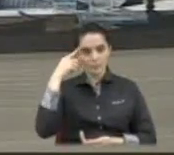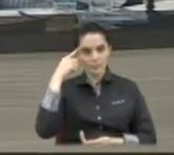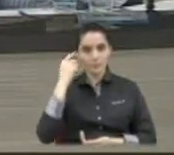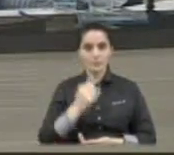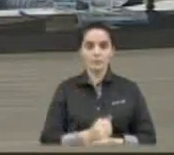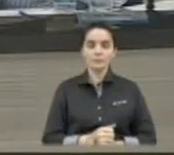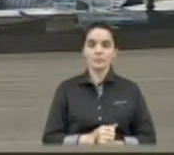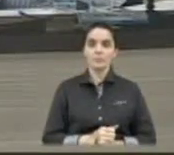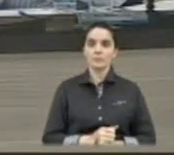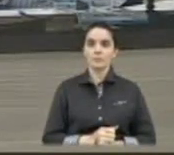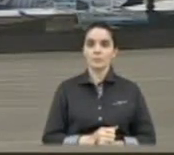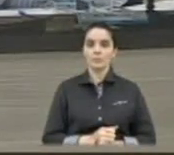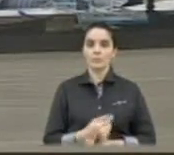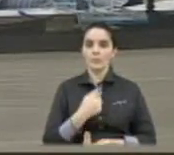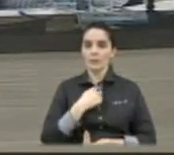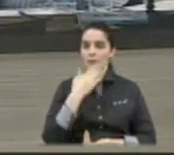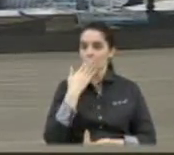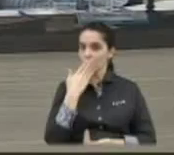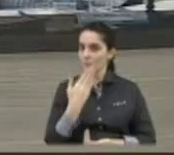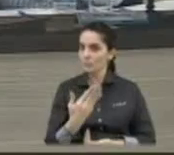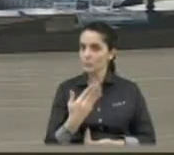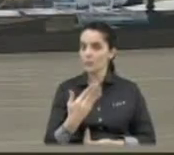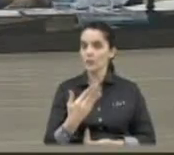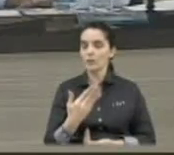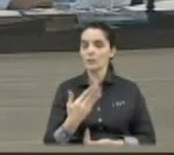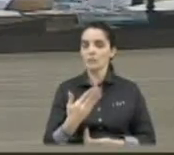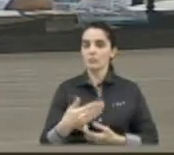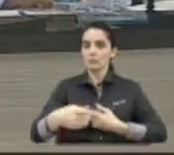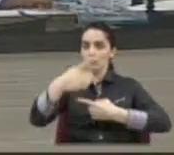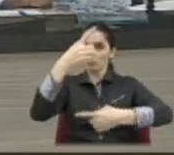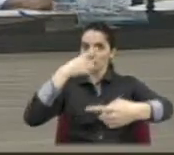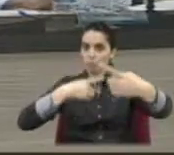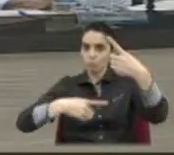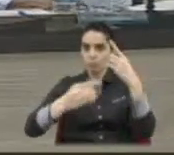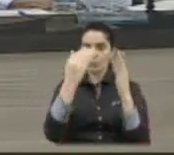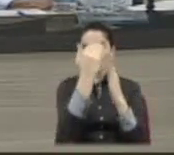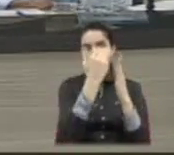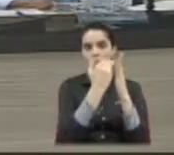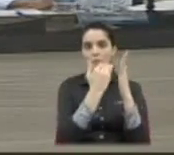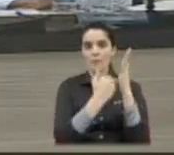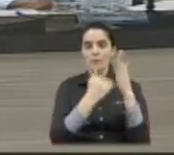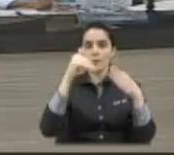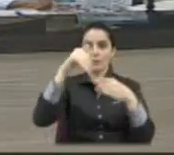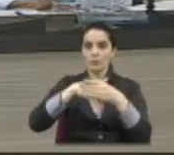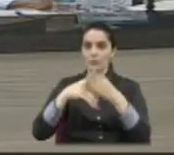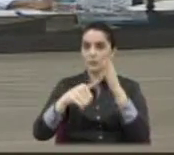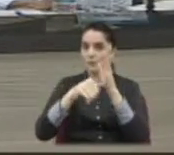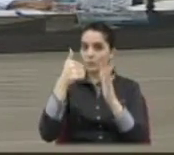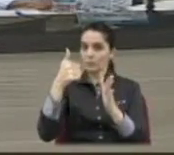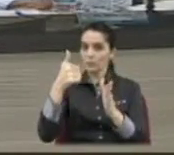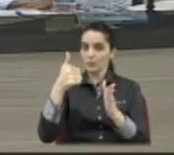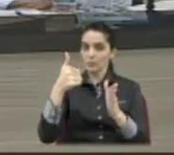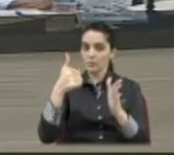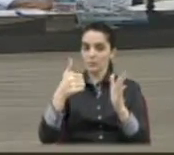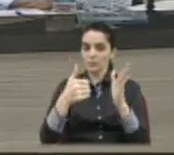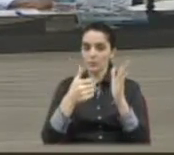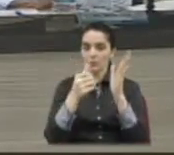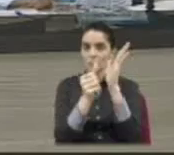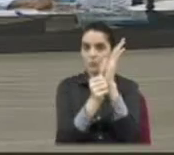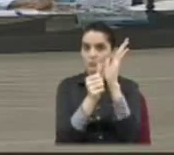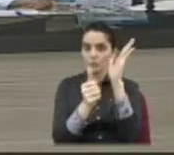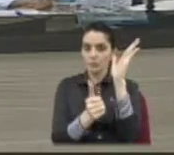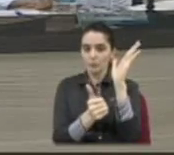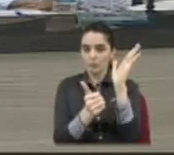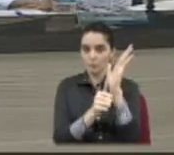Senhor presidente, eu faço um requerimento solicitando inversão de pauta, que nós votemos em primeiro lugar o item